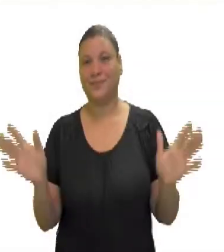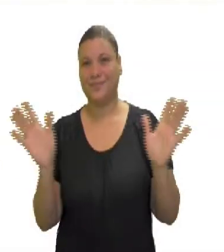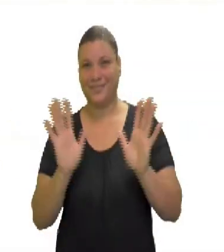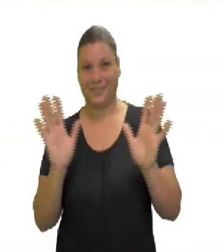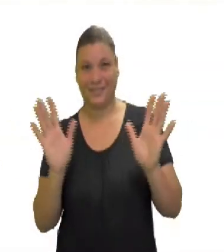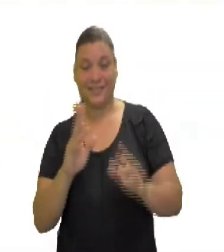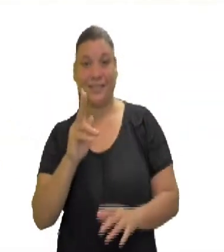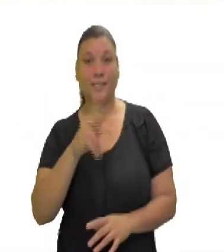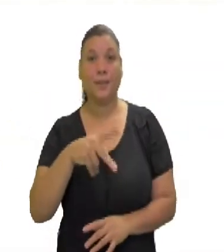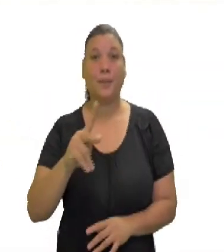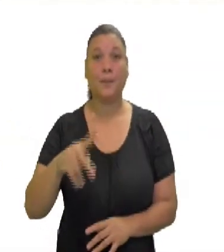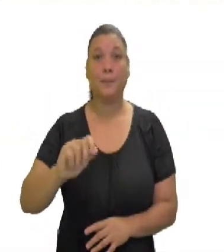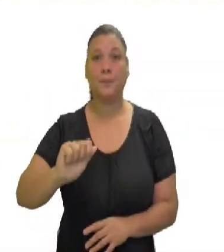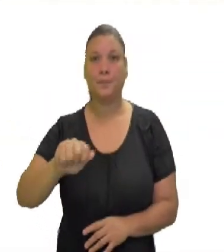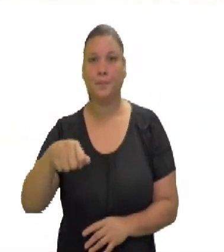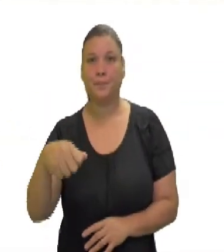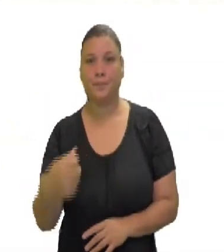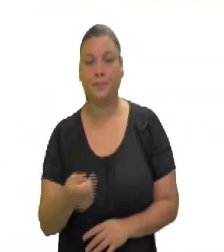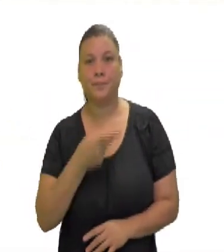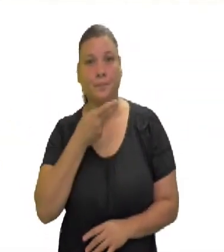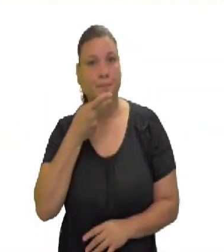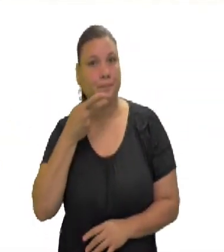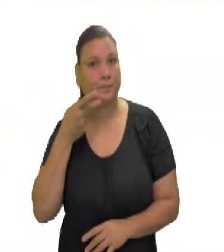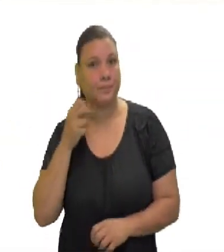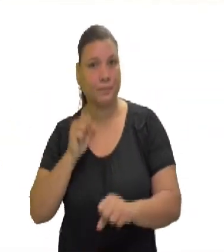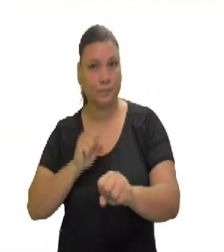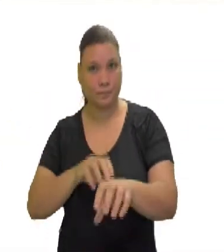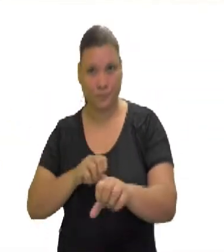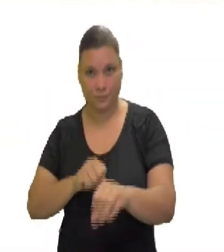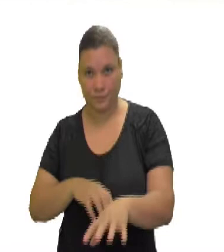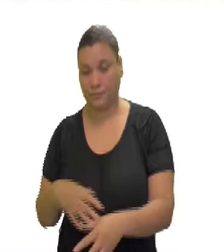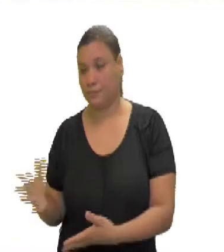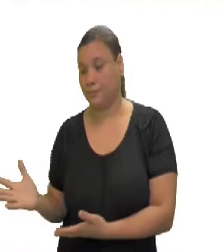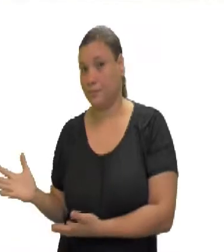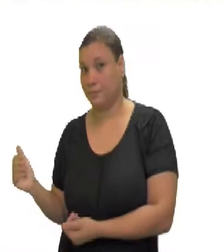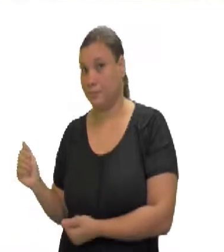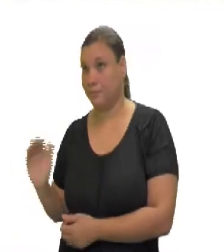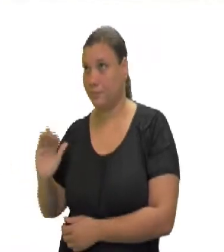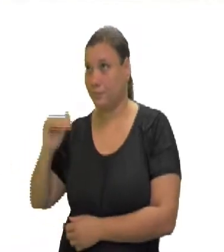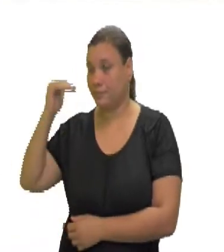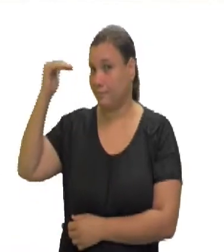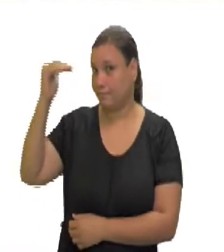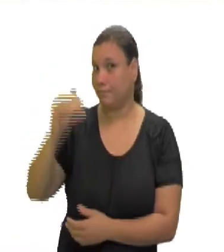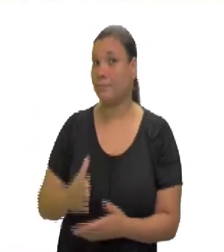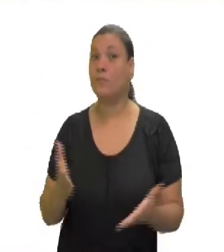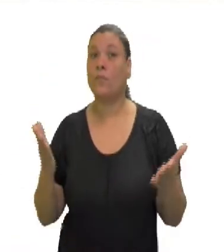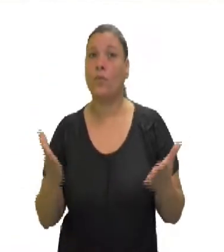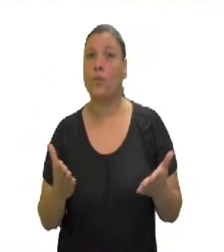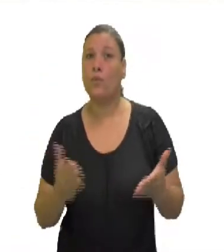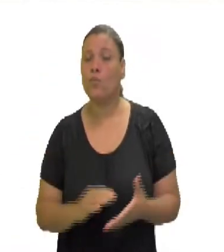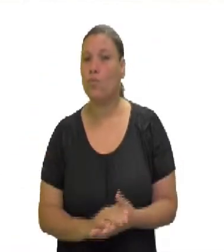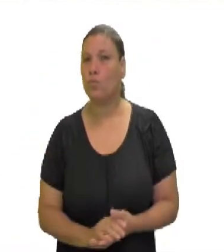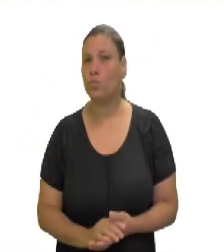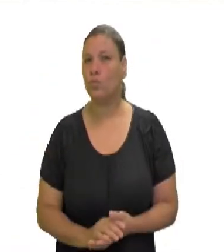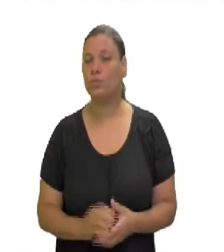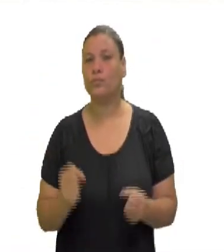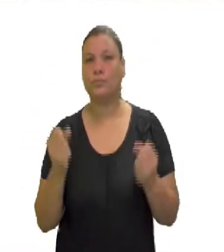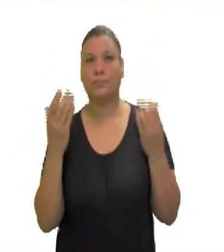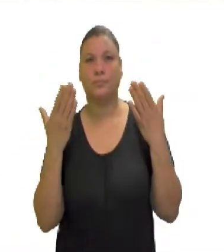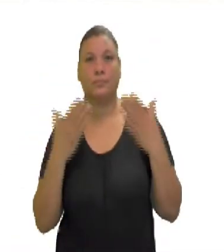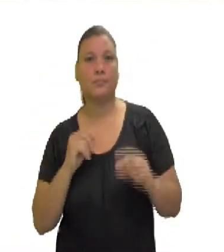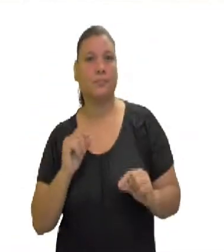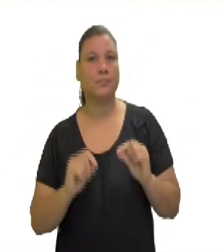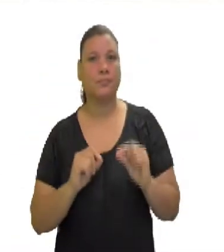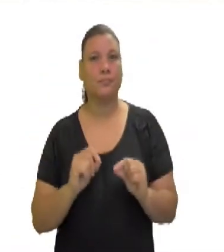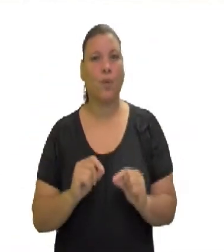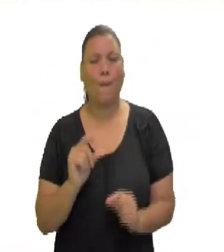Olá, sou a professora Patrícia, da Educação de Jovens e Adultos, e hoje estou aqui com vocês para a gente falar um pouquinho da história do